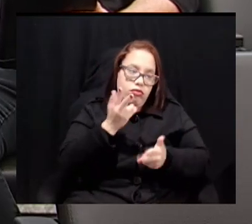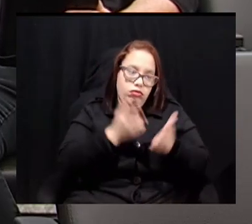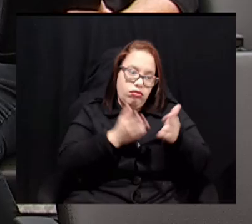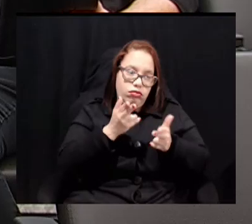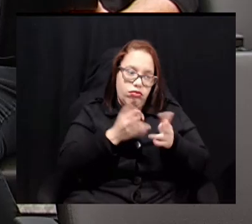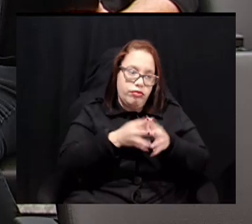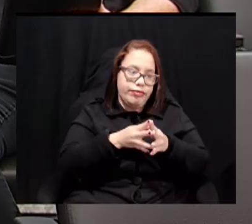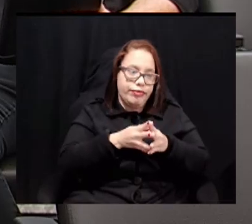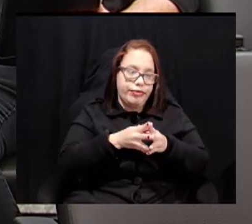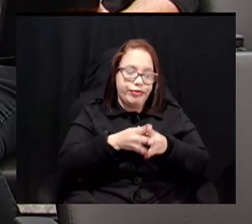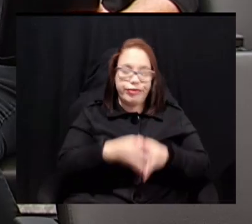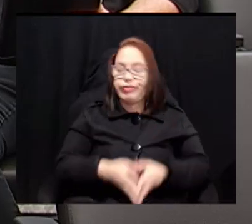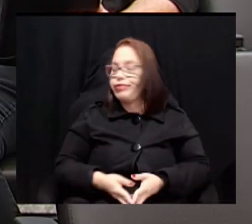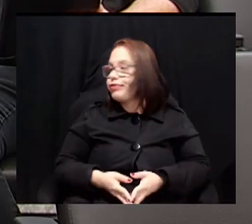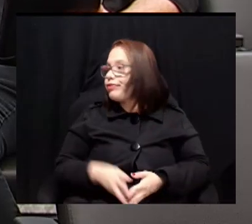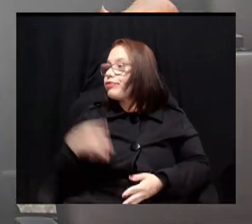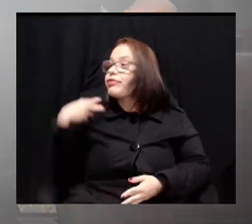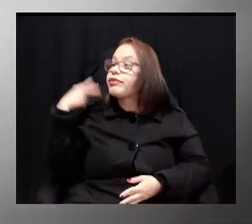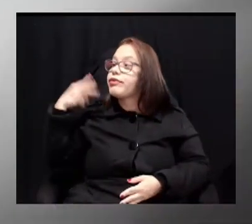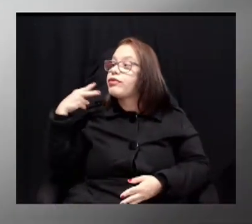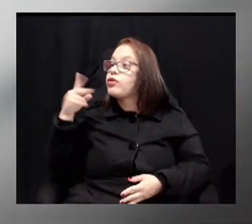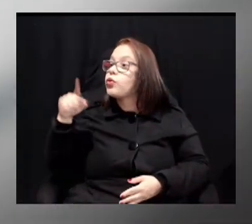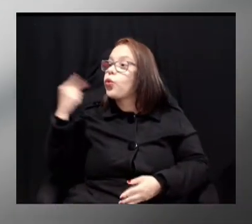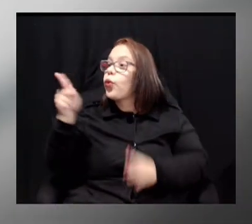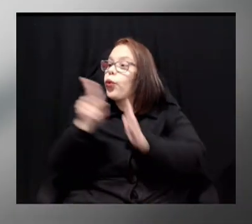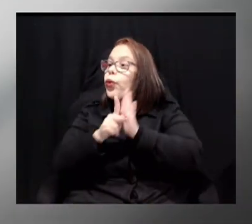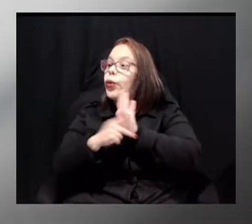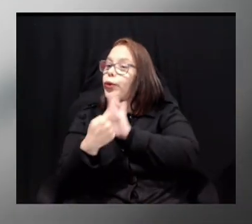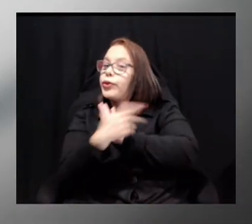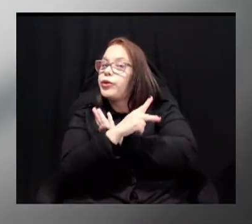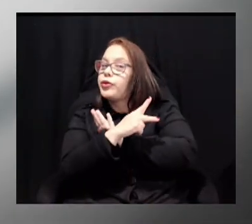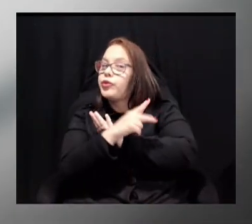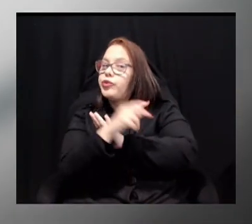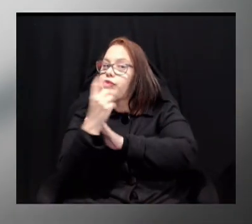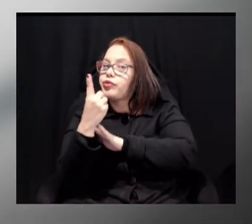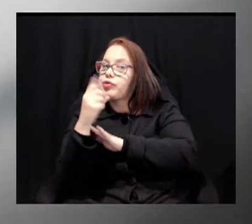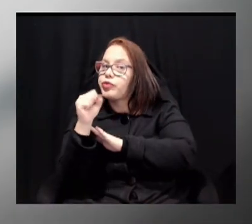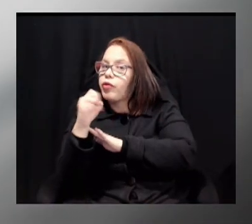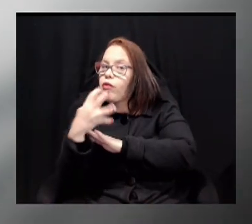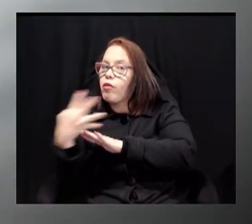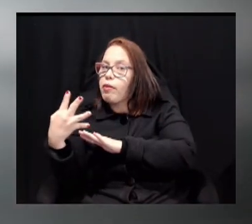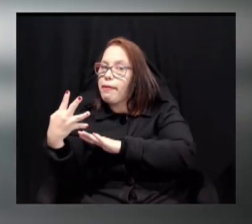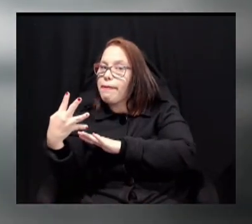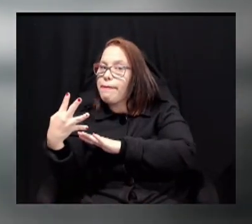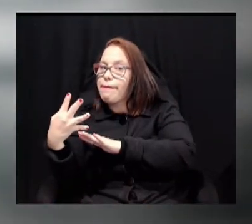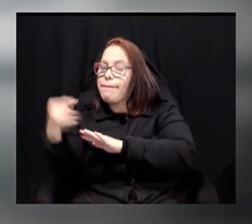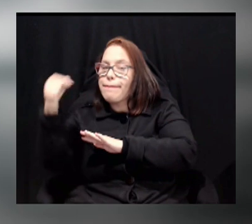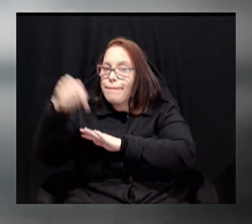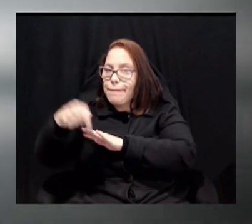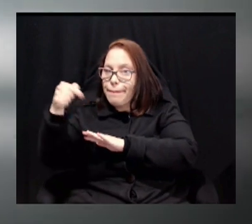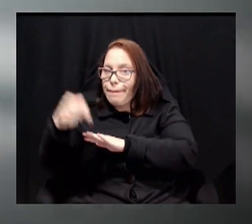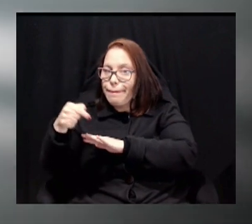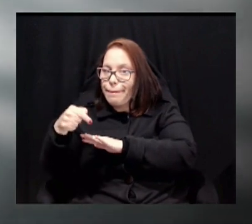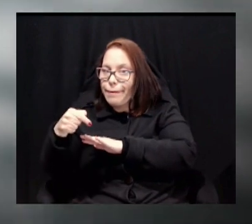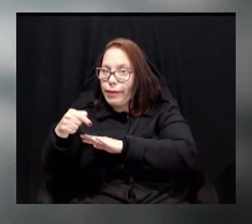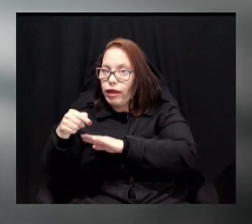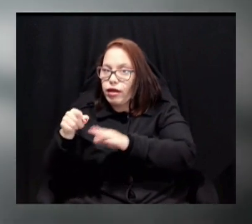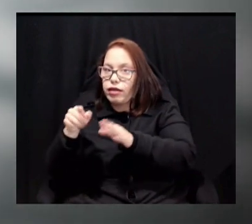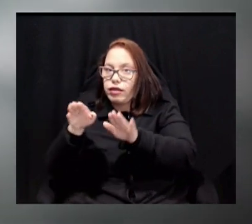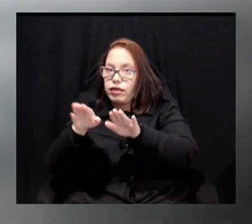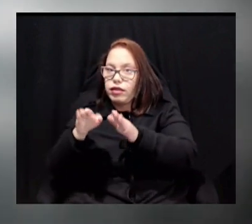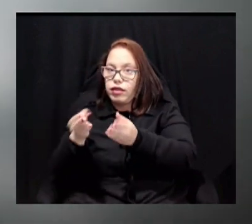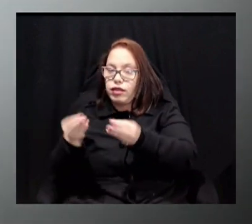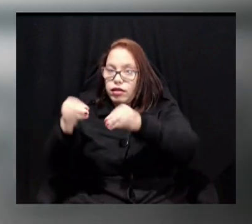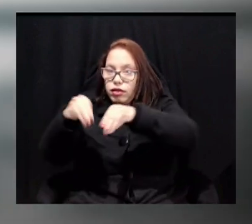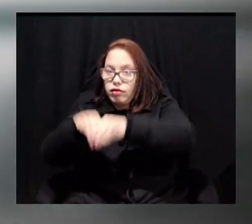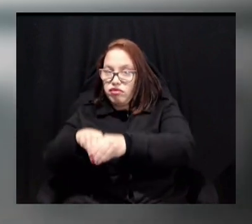processo. Vereador, um outro projeto seu é o 184, que dispõe aqui no município sobre o sepultamento digno de